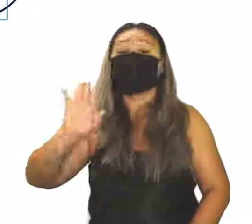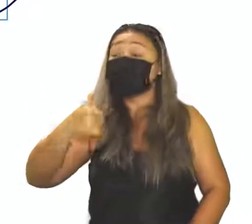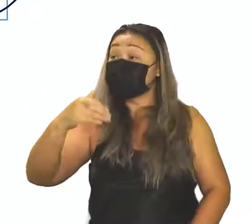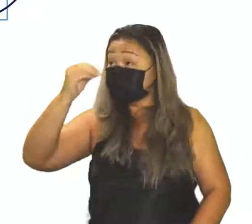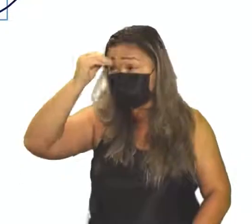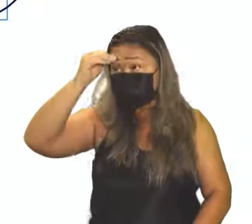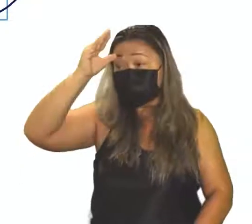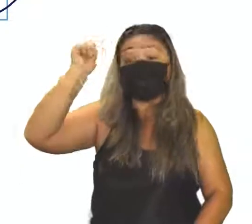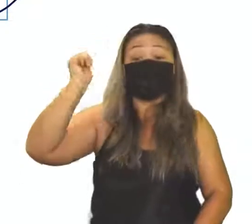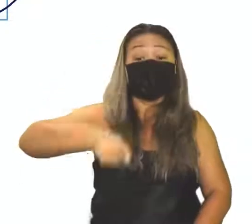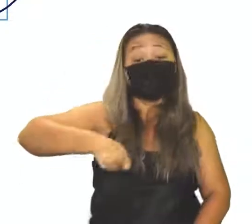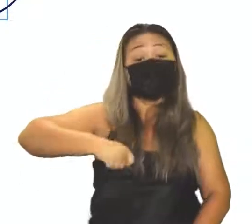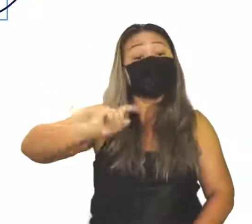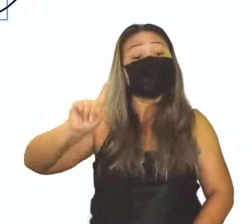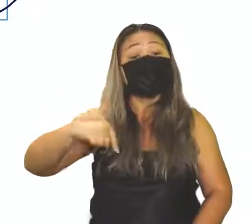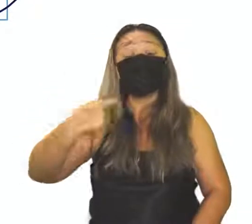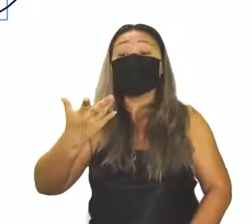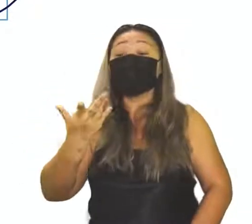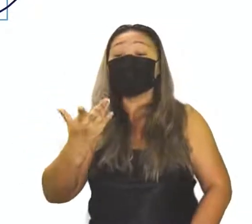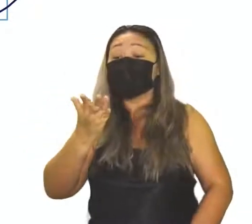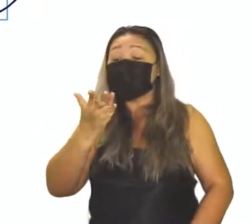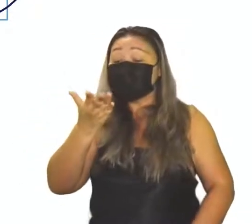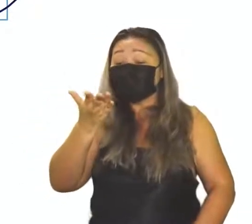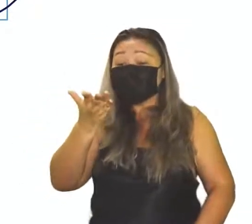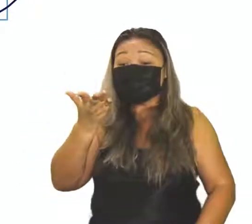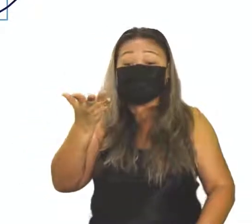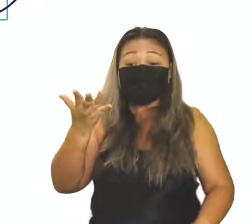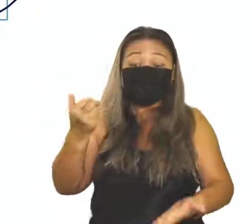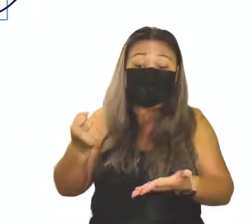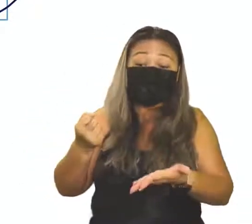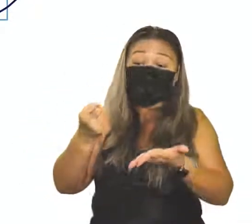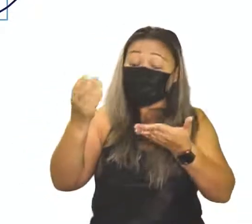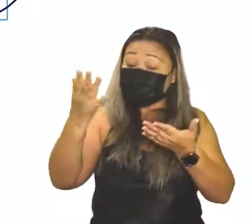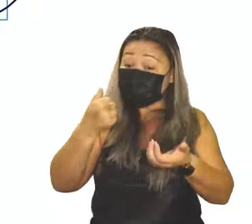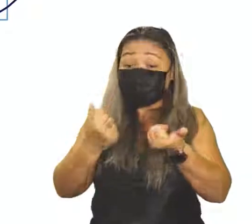seja possível, apoia-se em quê? Na fé.